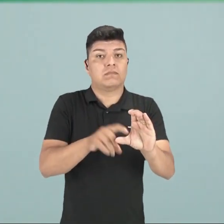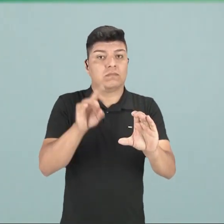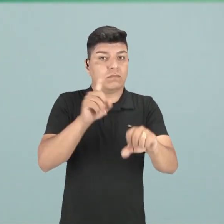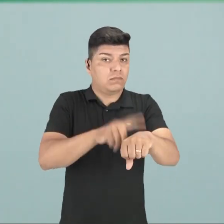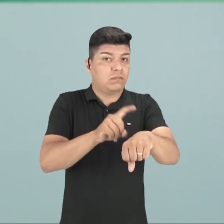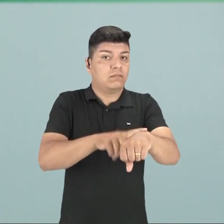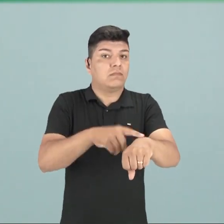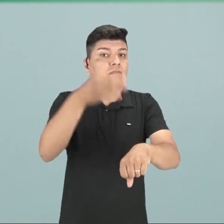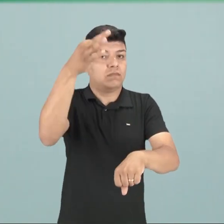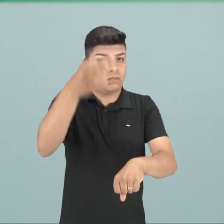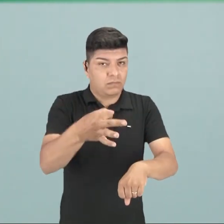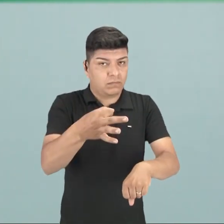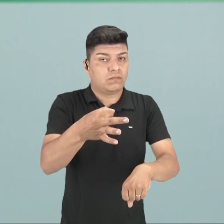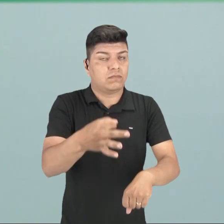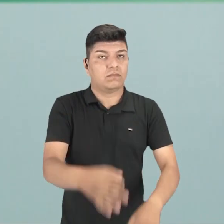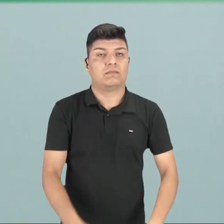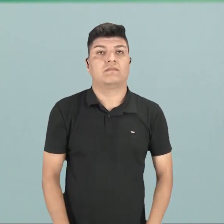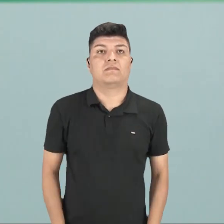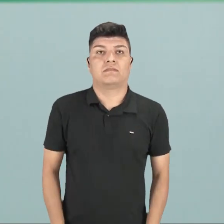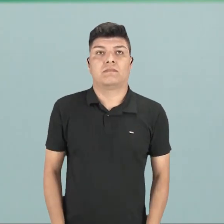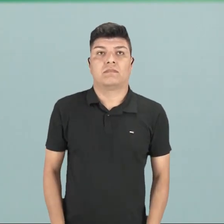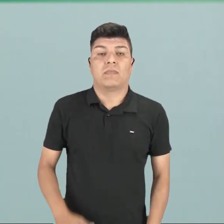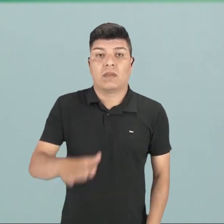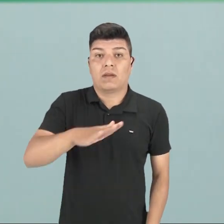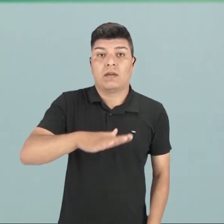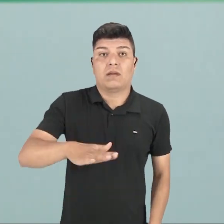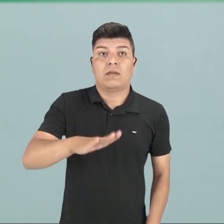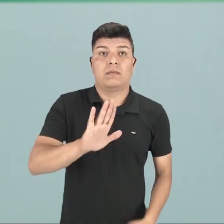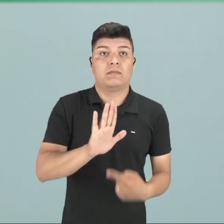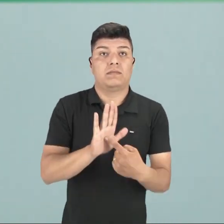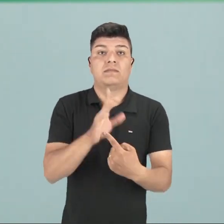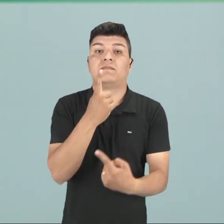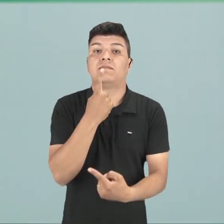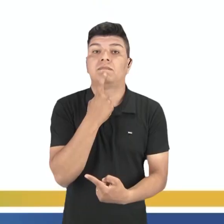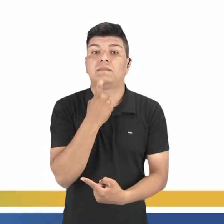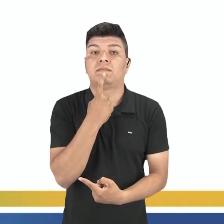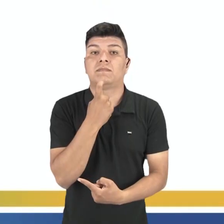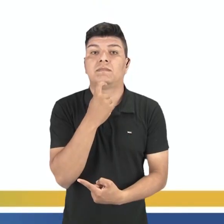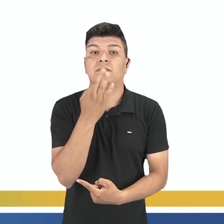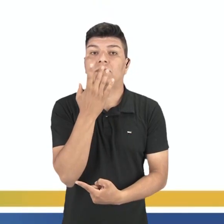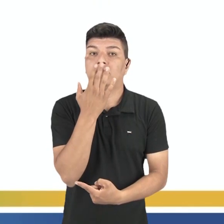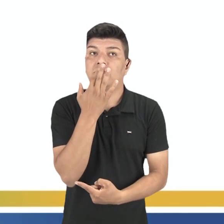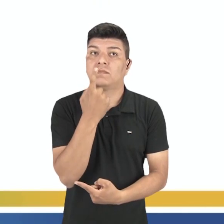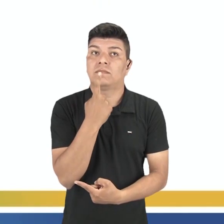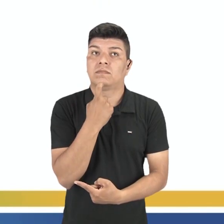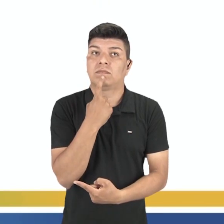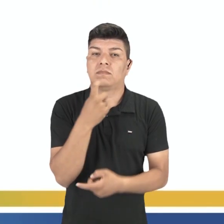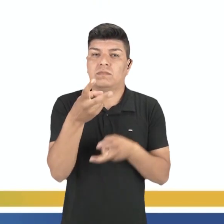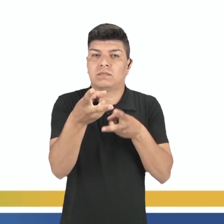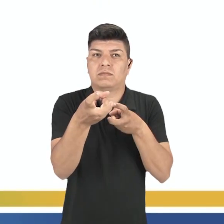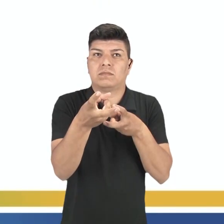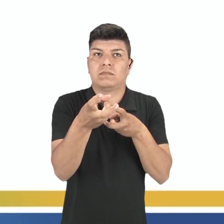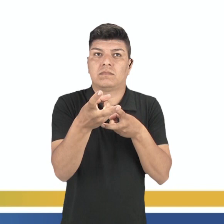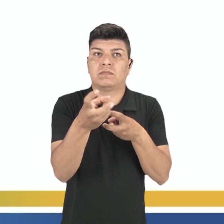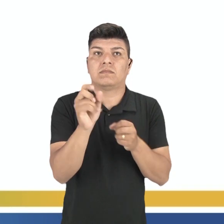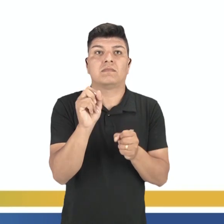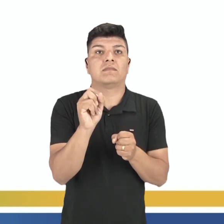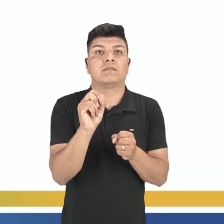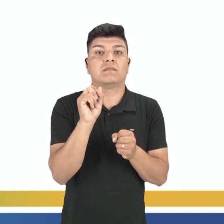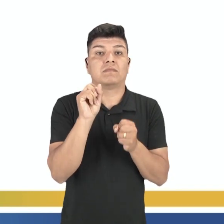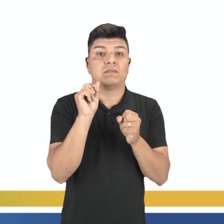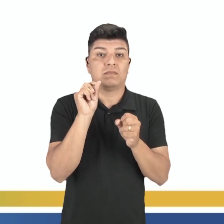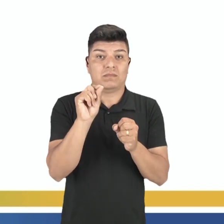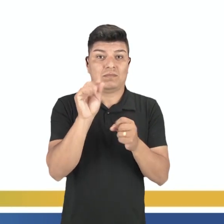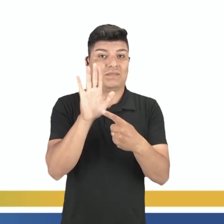os horários para isso. Mais embaixo, destacado em vermelho, né? Então, percebemos aí que eles ainda deram